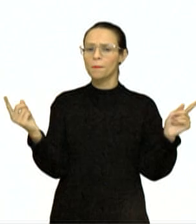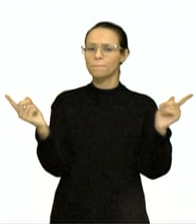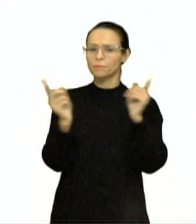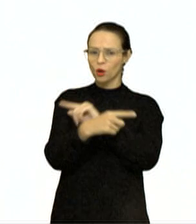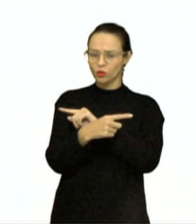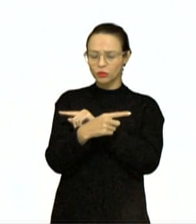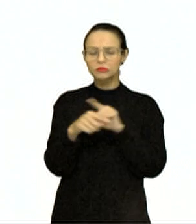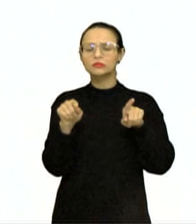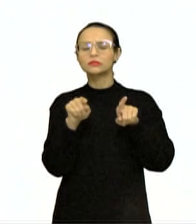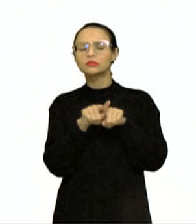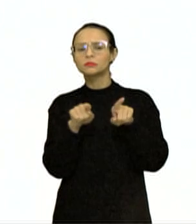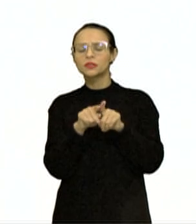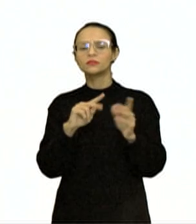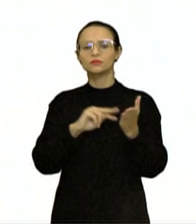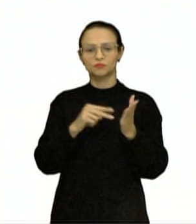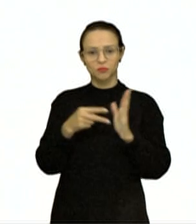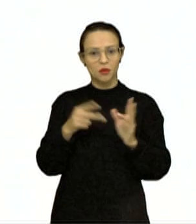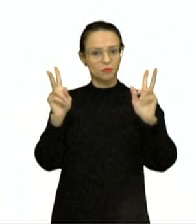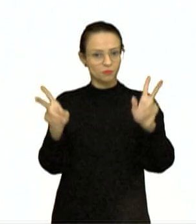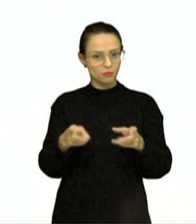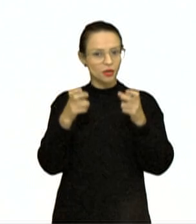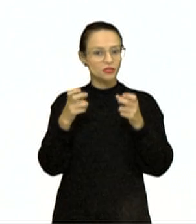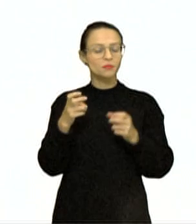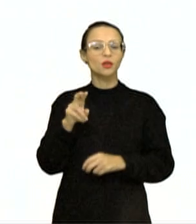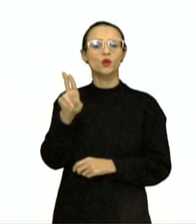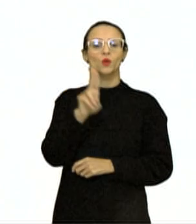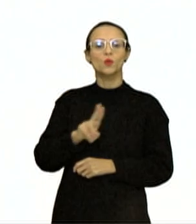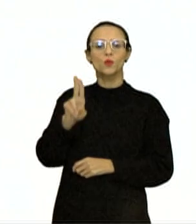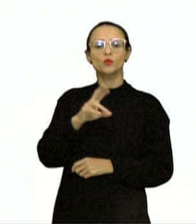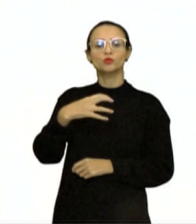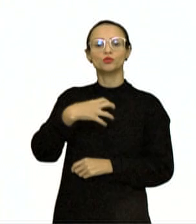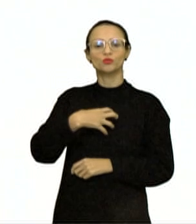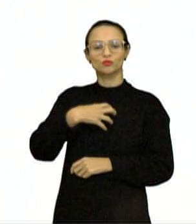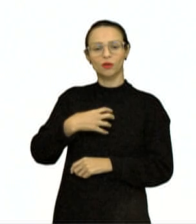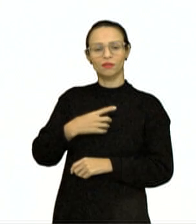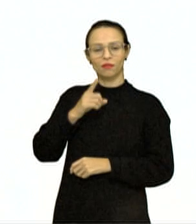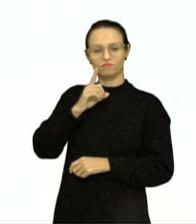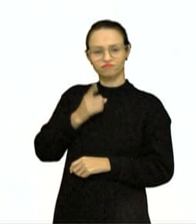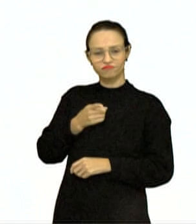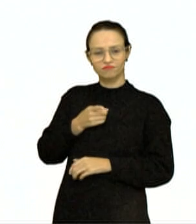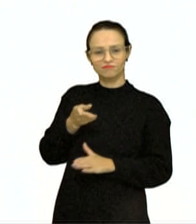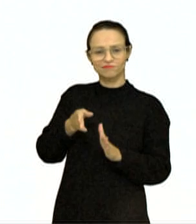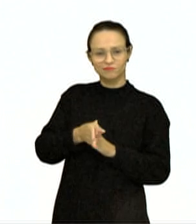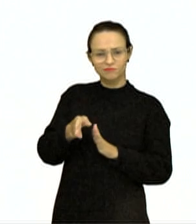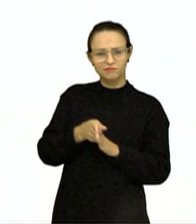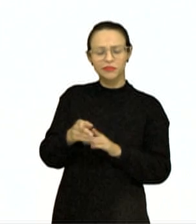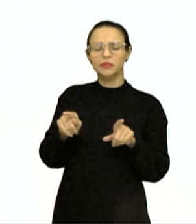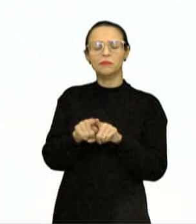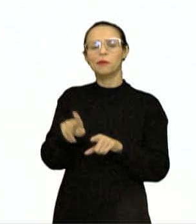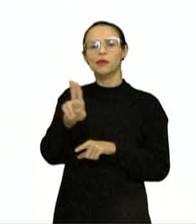elas, reconhecer o uso do imperativo e o sentido advindo desse uso.